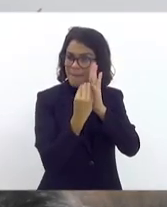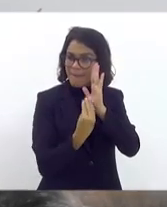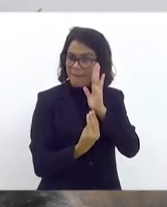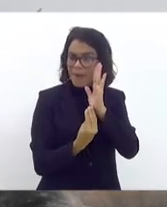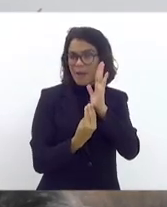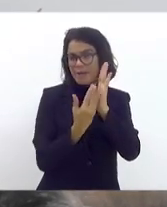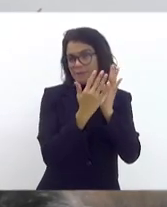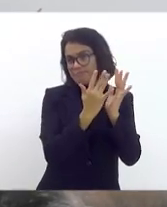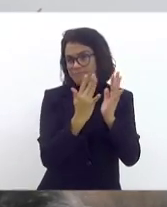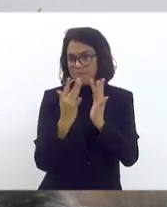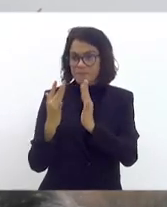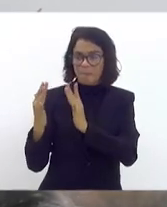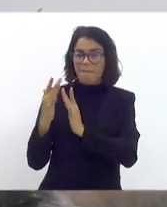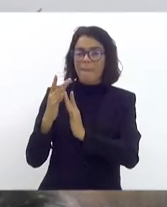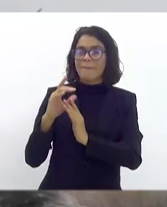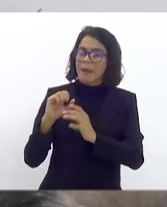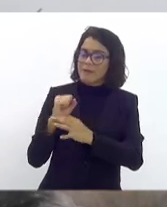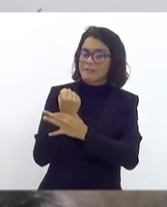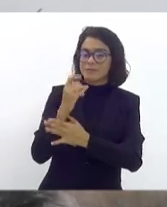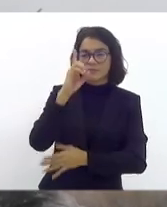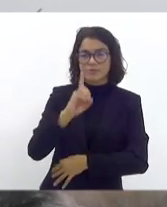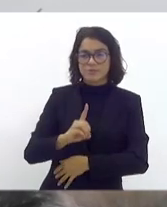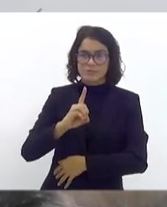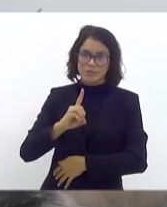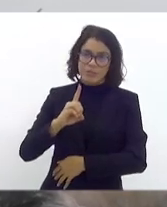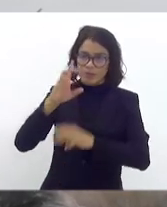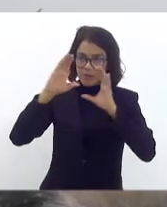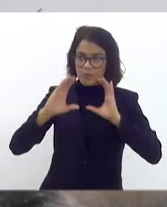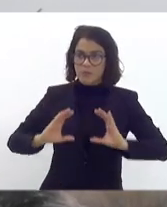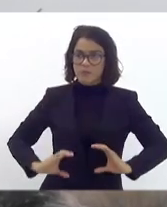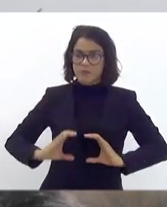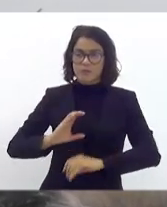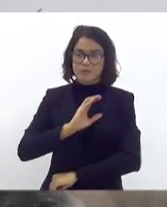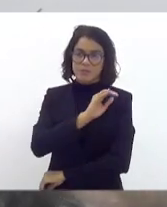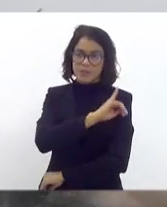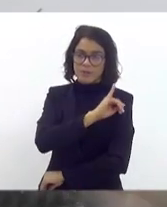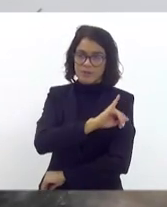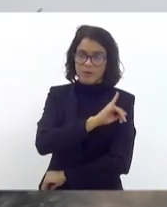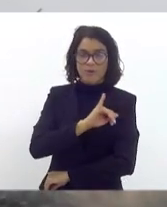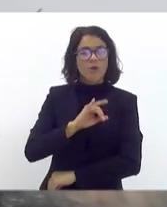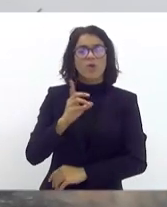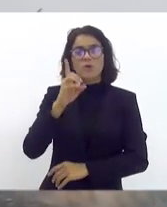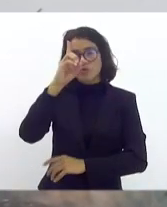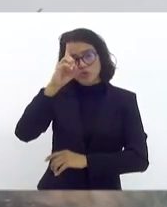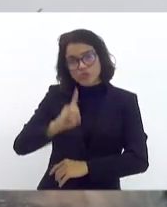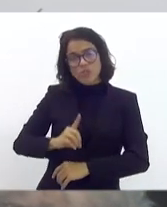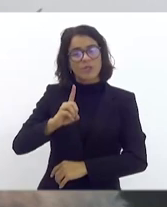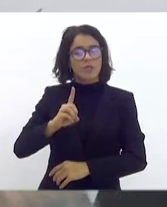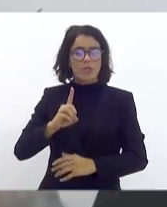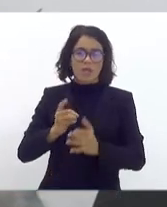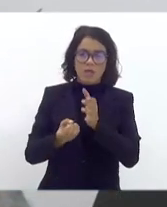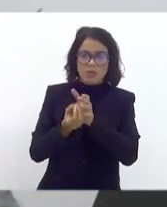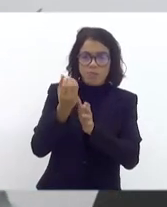garantir o direito do cidadão fluminense de ter o seu direito autoral respeitado, receber